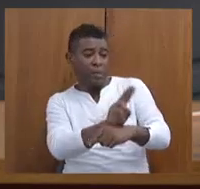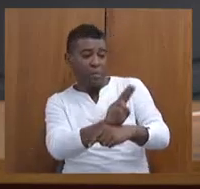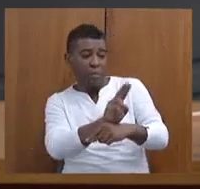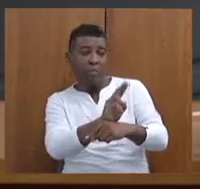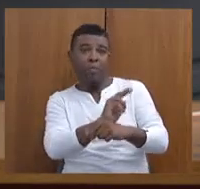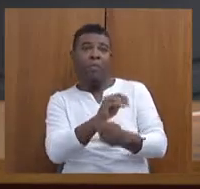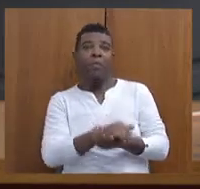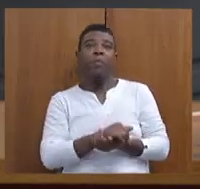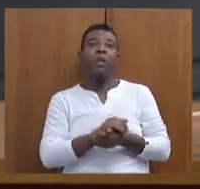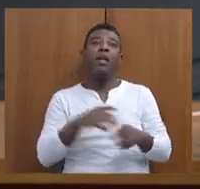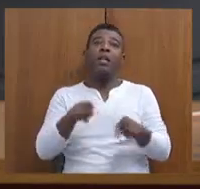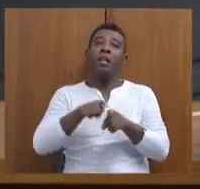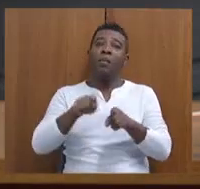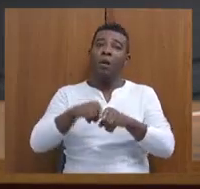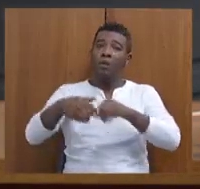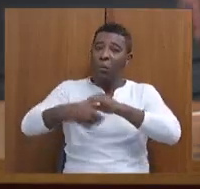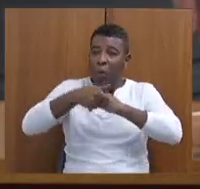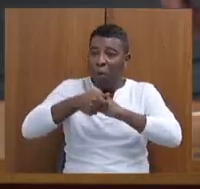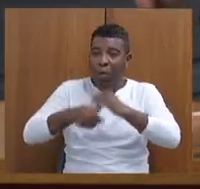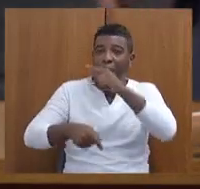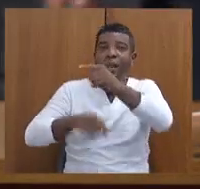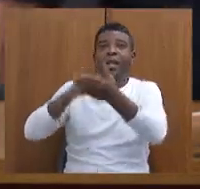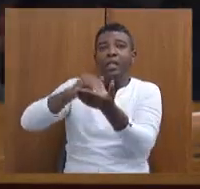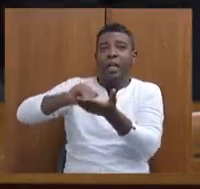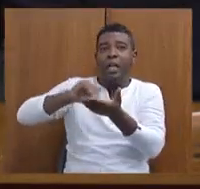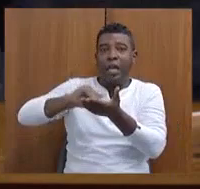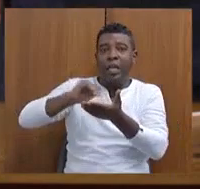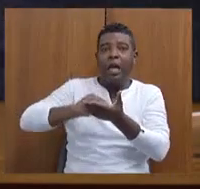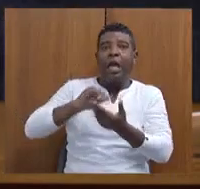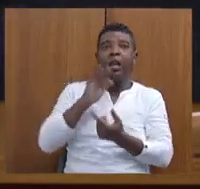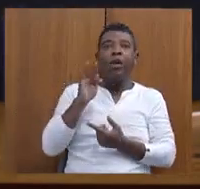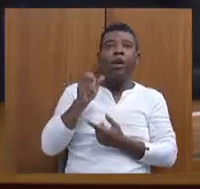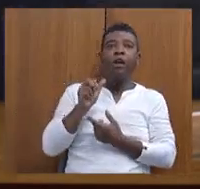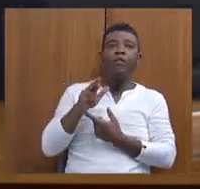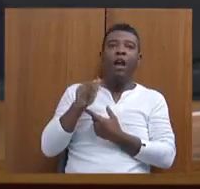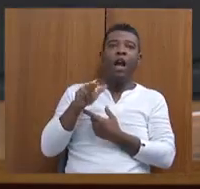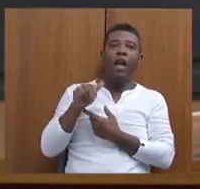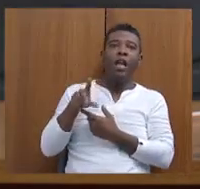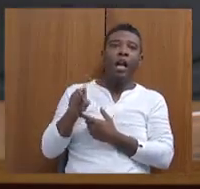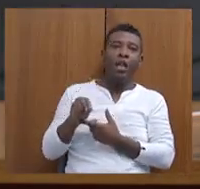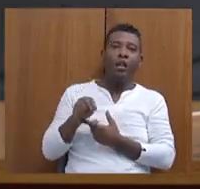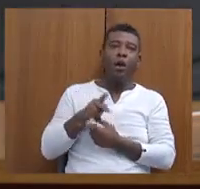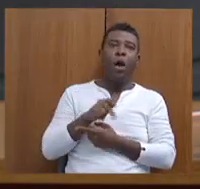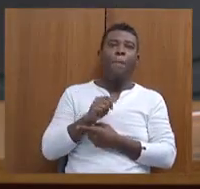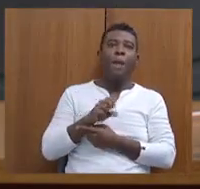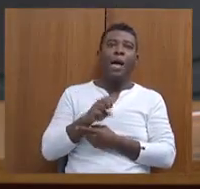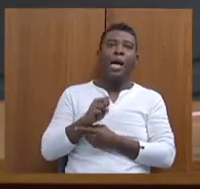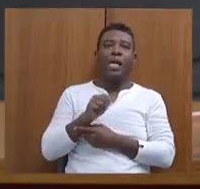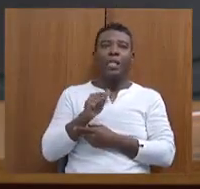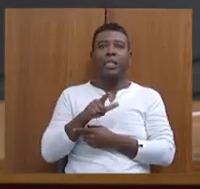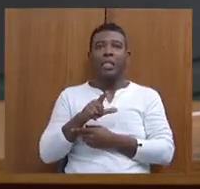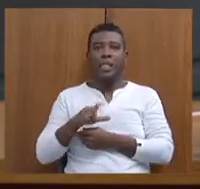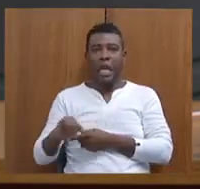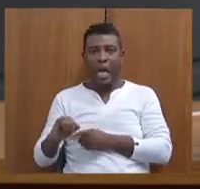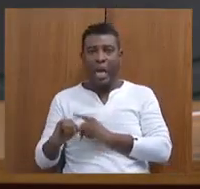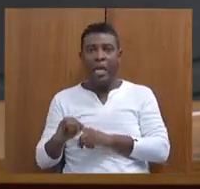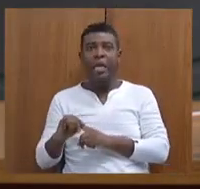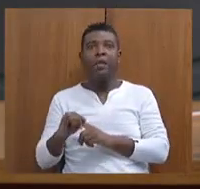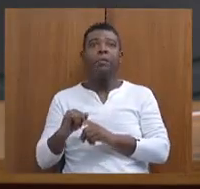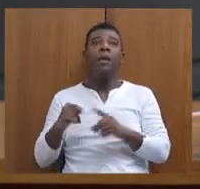secretária Fernando passava que se dispor está aqui com muita propriedade e também